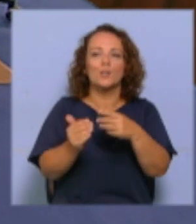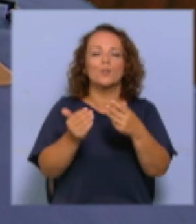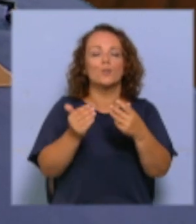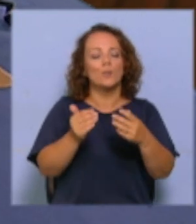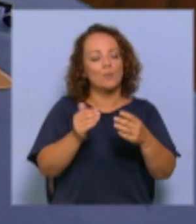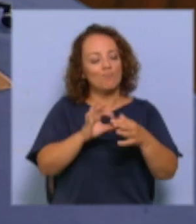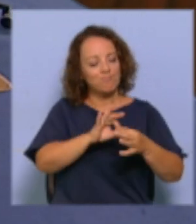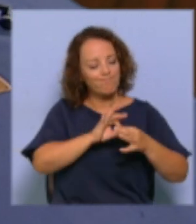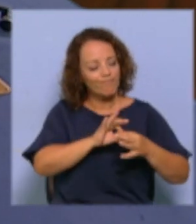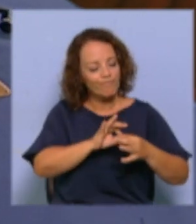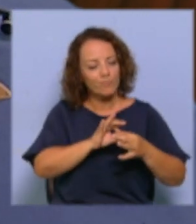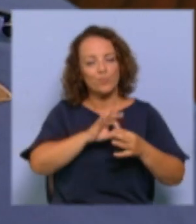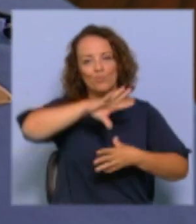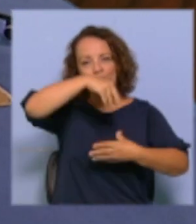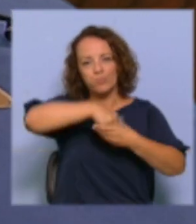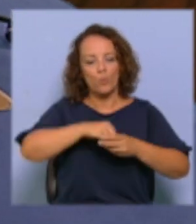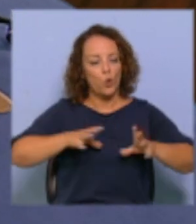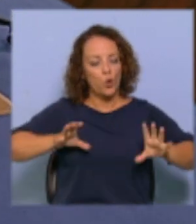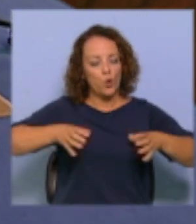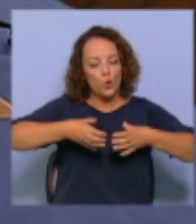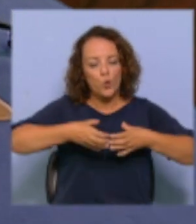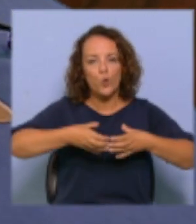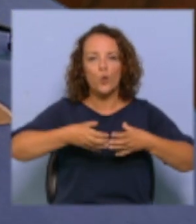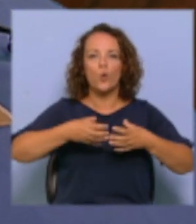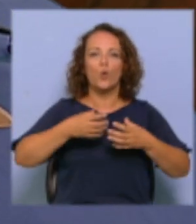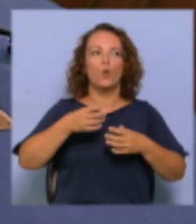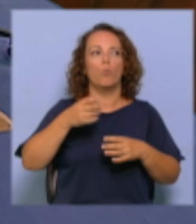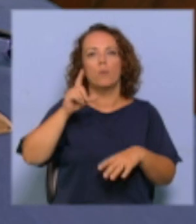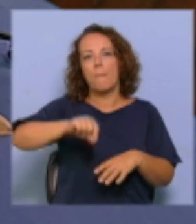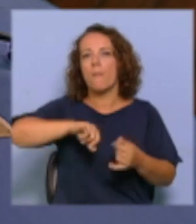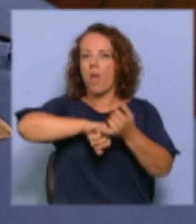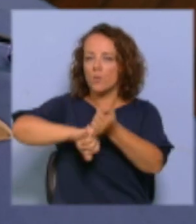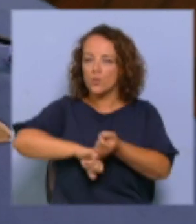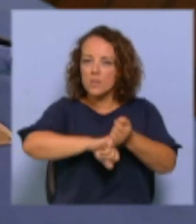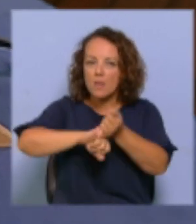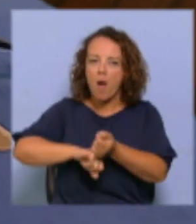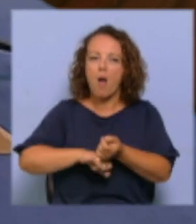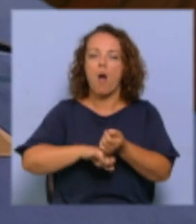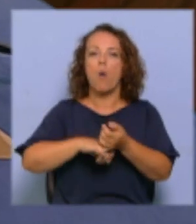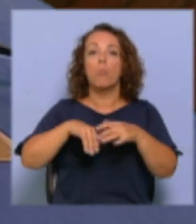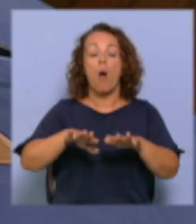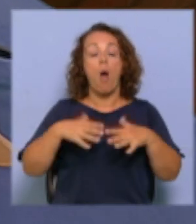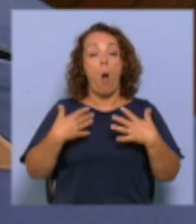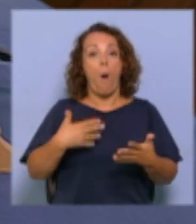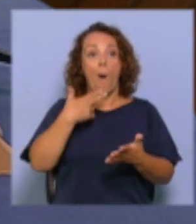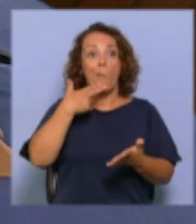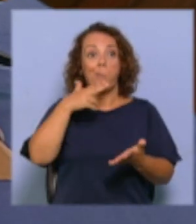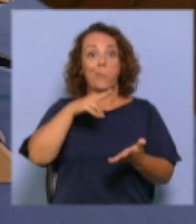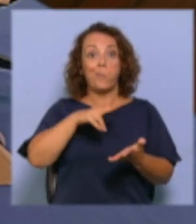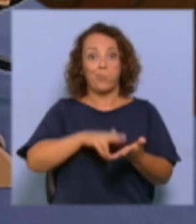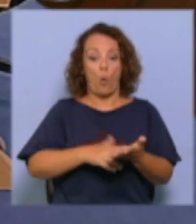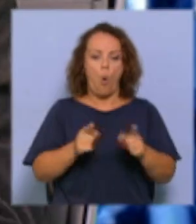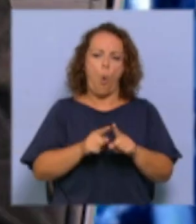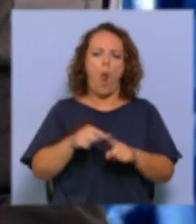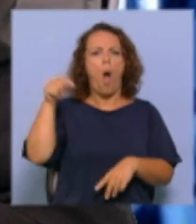constrói a partir dos movimentos, dos grupos, das associações, que agora não vai ser possível traduzir num tempo